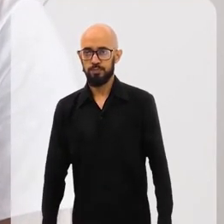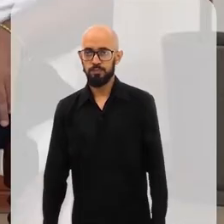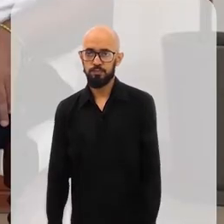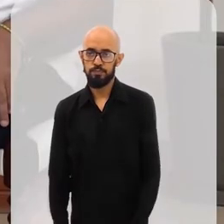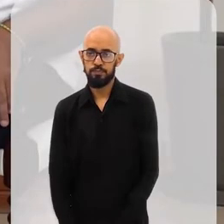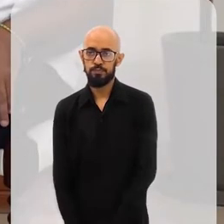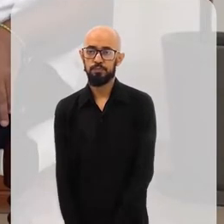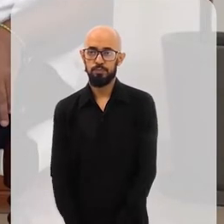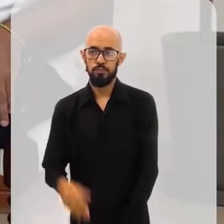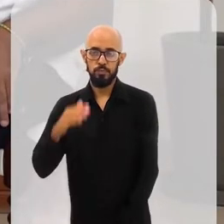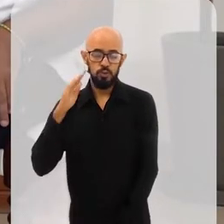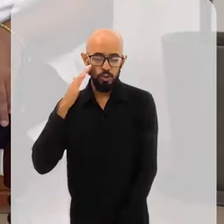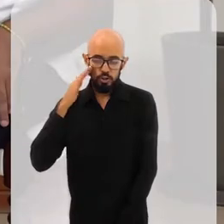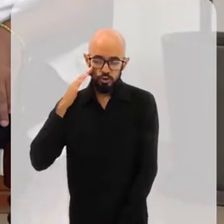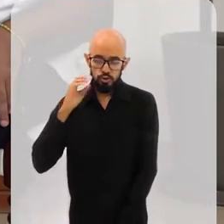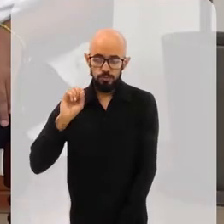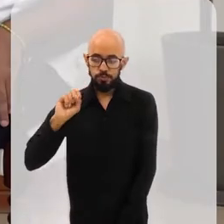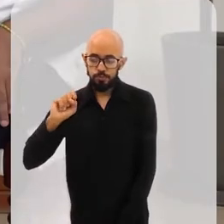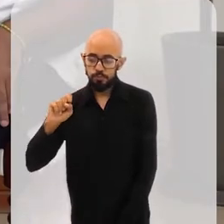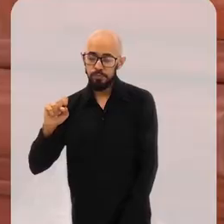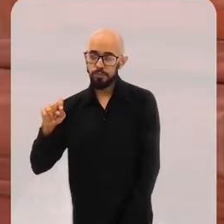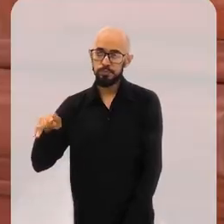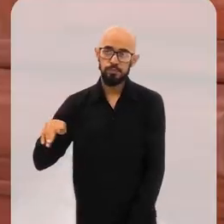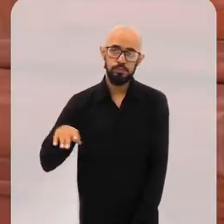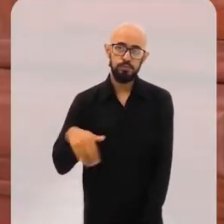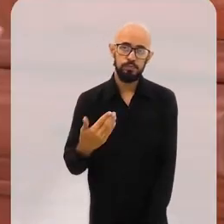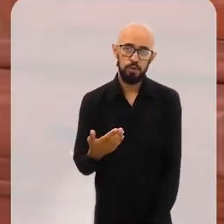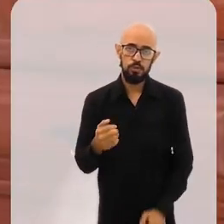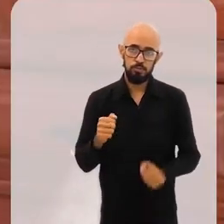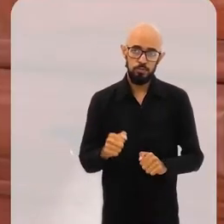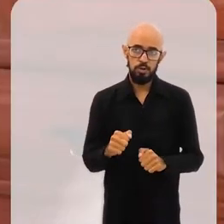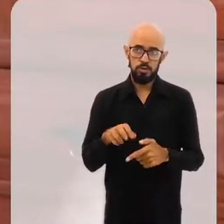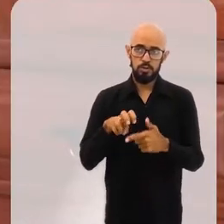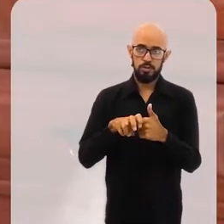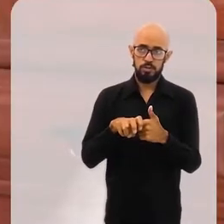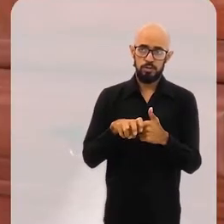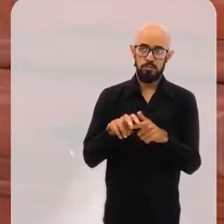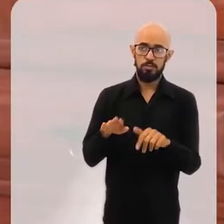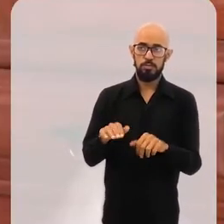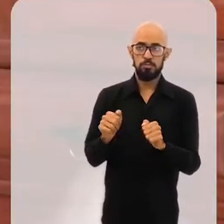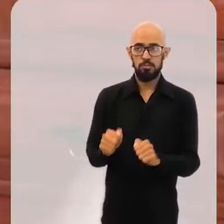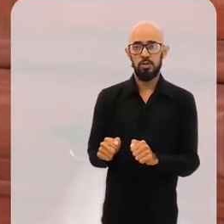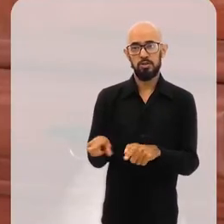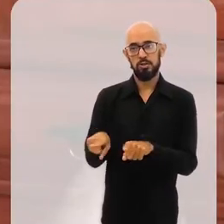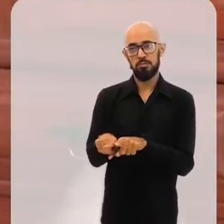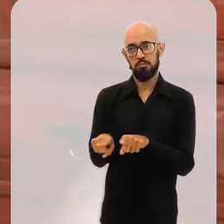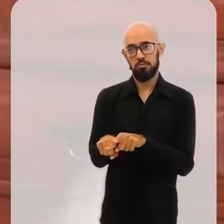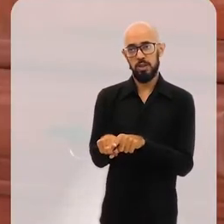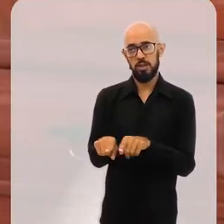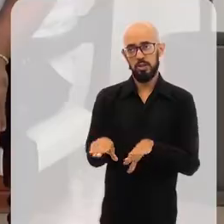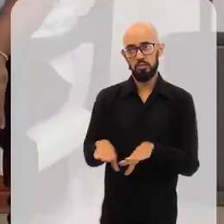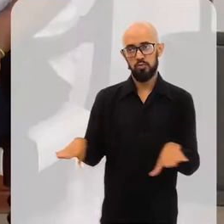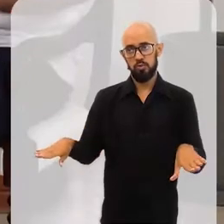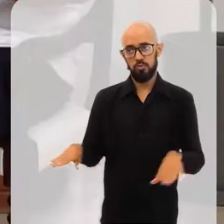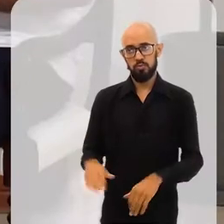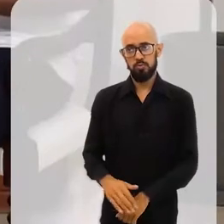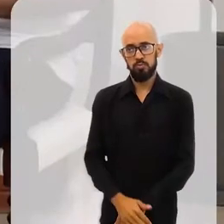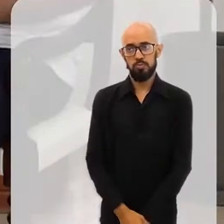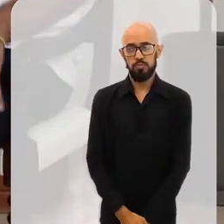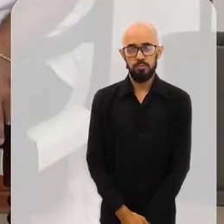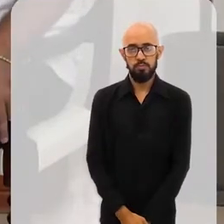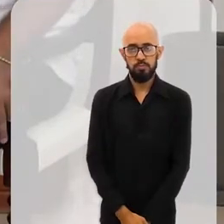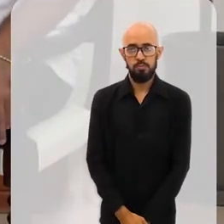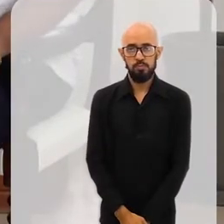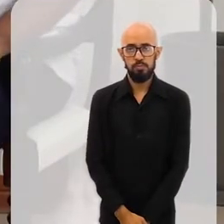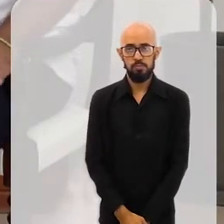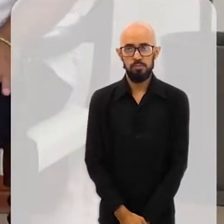na esteira. Entendi. Então, a pessoa pode estar na cadeira, mas ela também pode estar no chão. O consulente